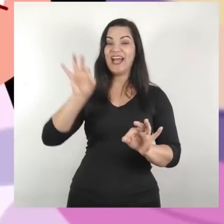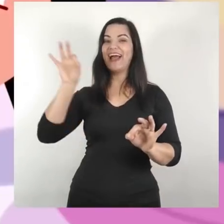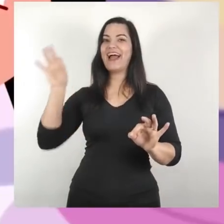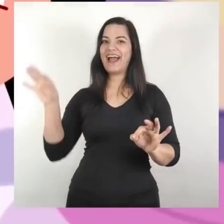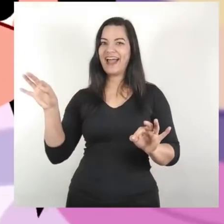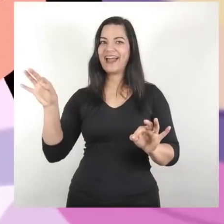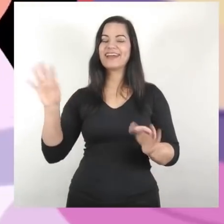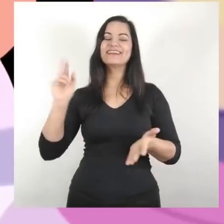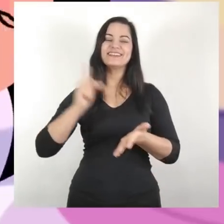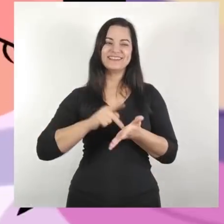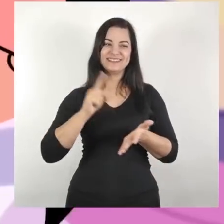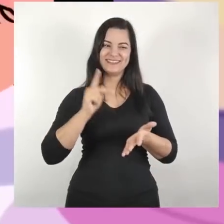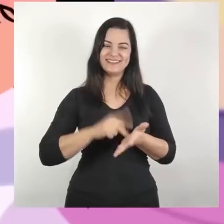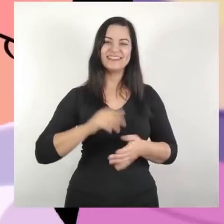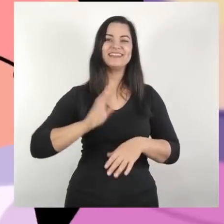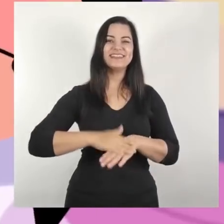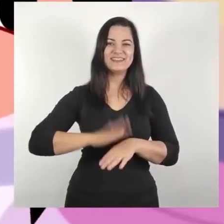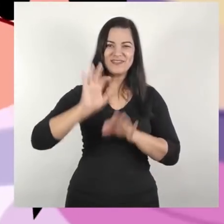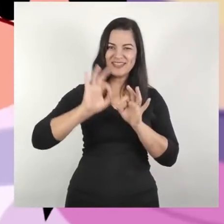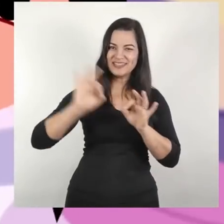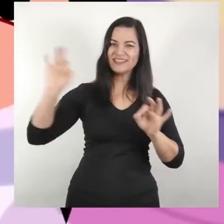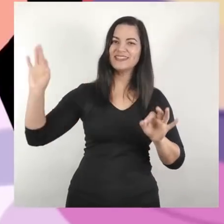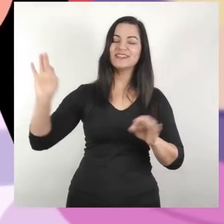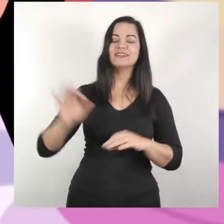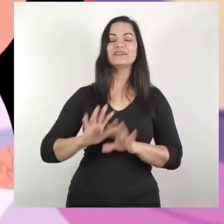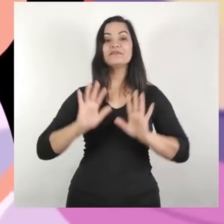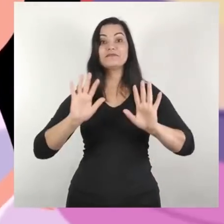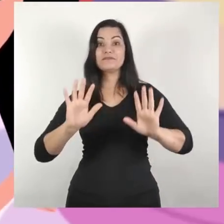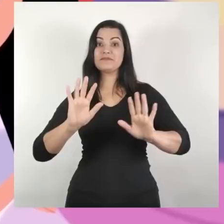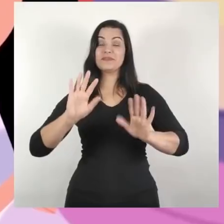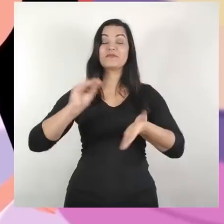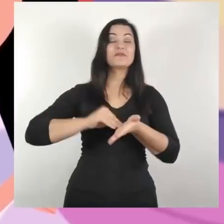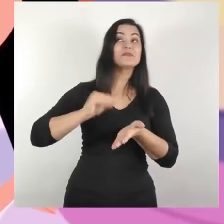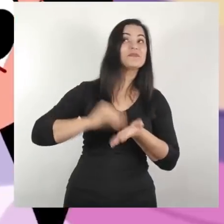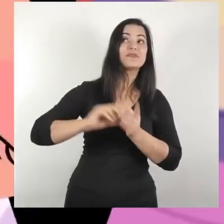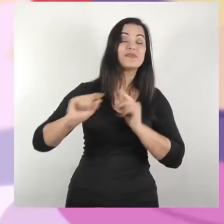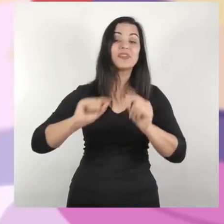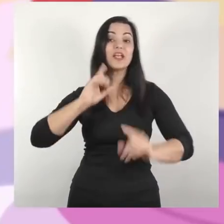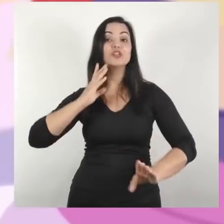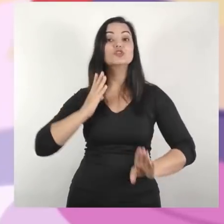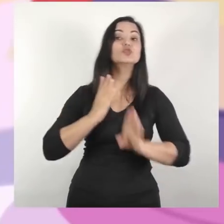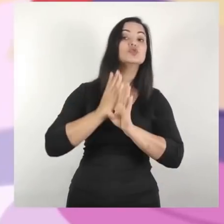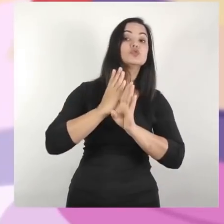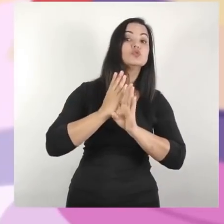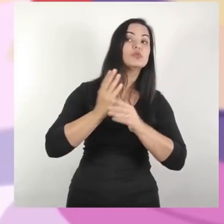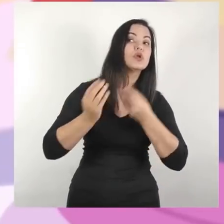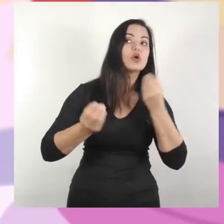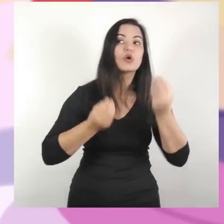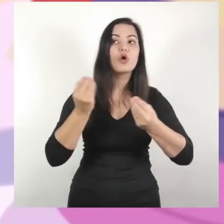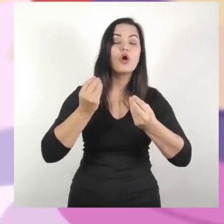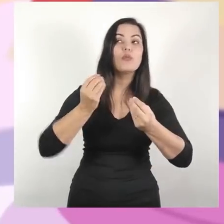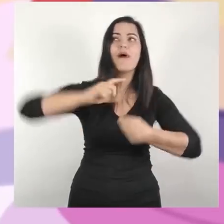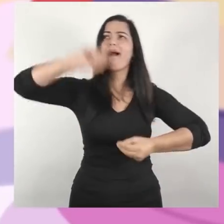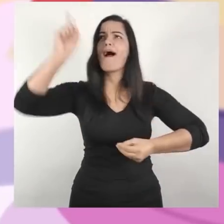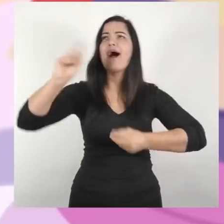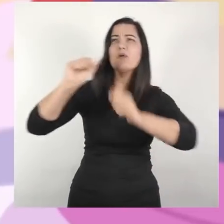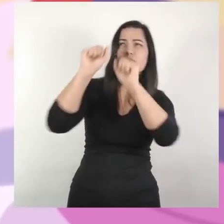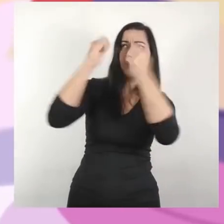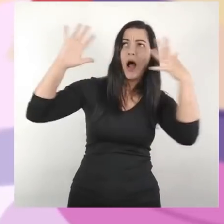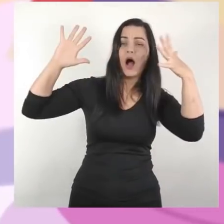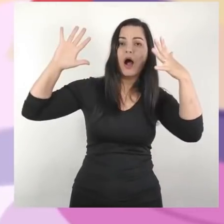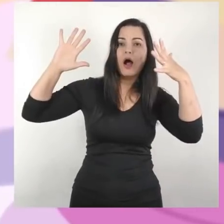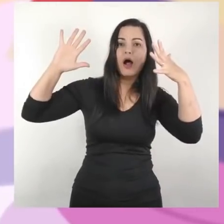trovões! É! Ele tá ficando cada vez mais longe. Mas falta a gente descobrir por que ainda enxergamos o raio